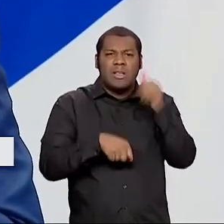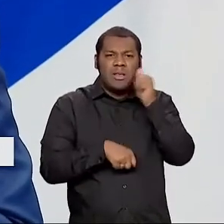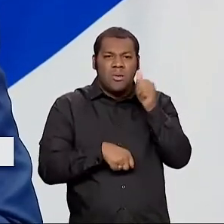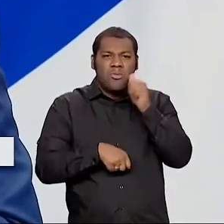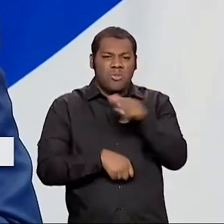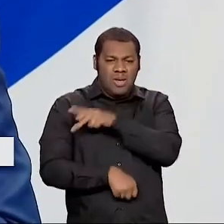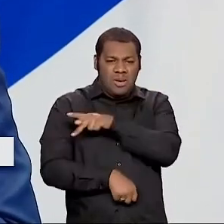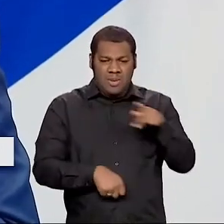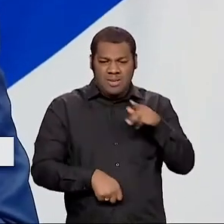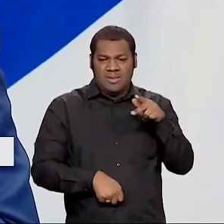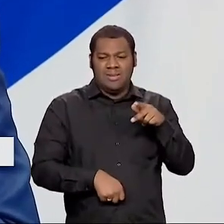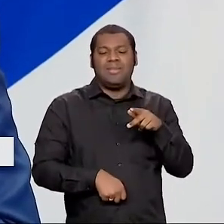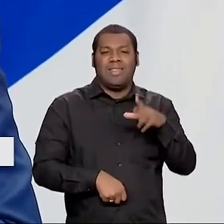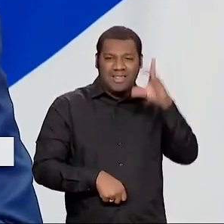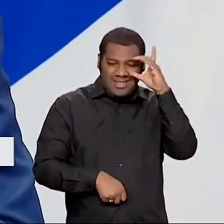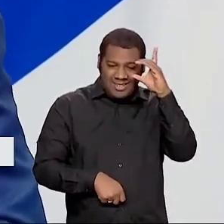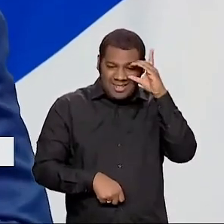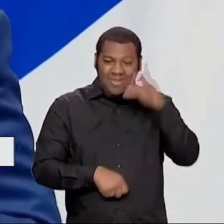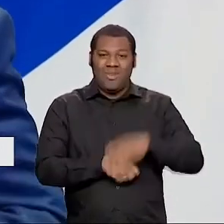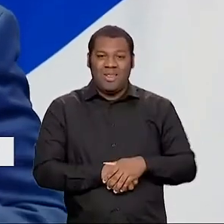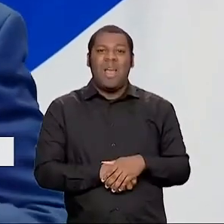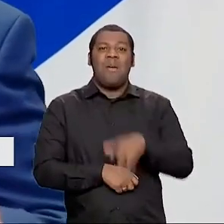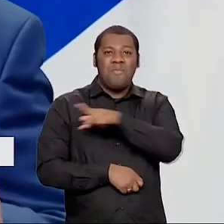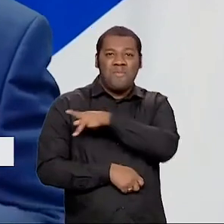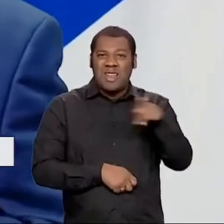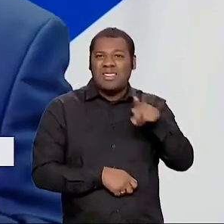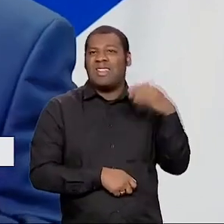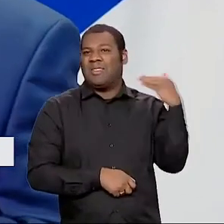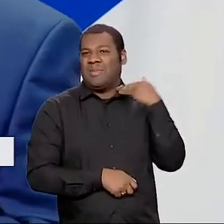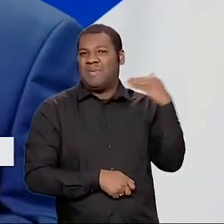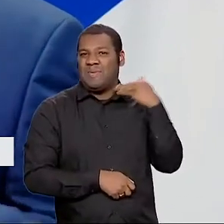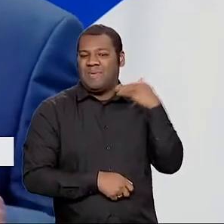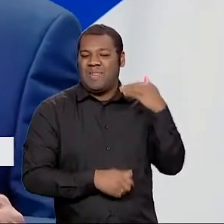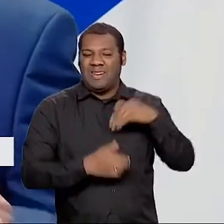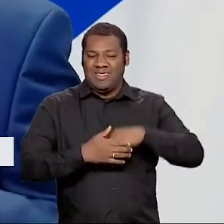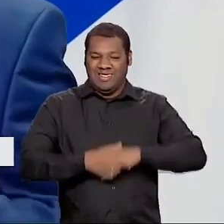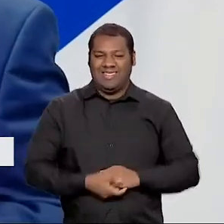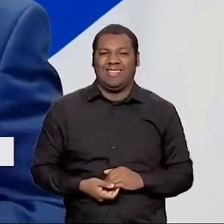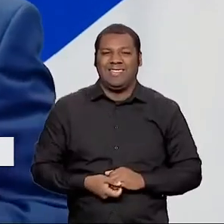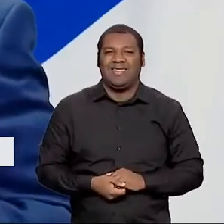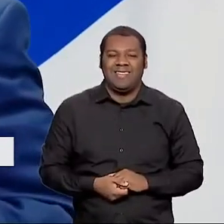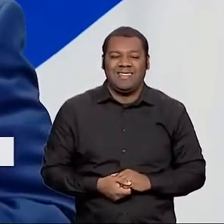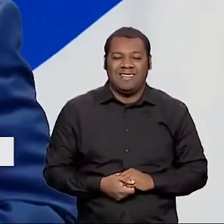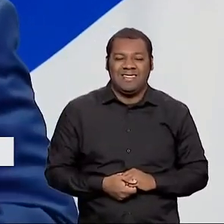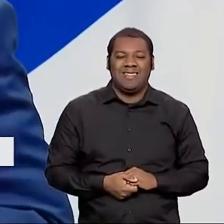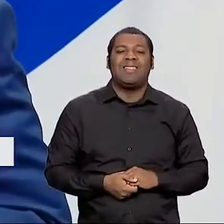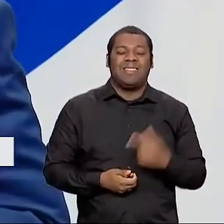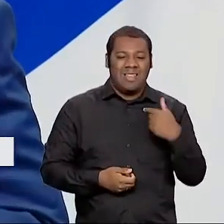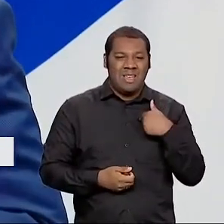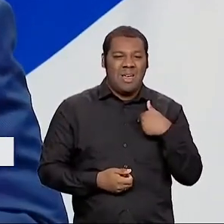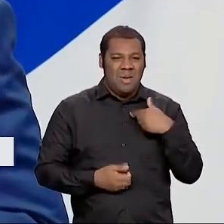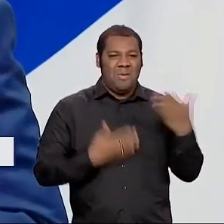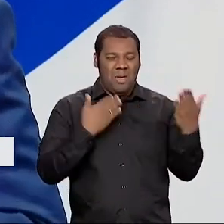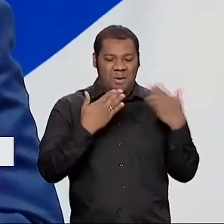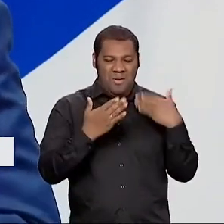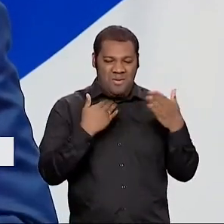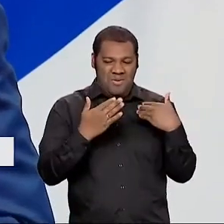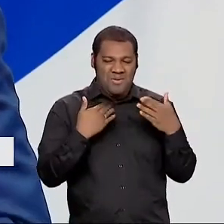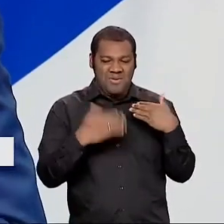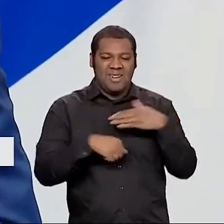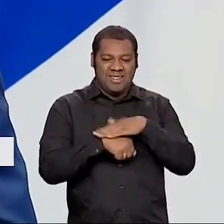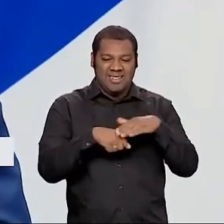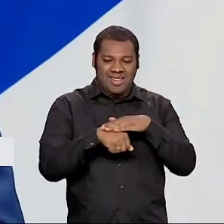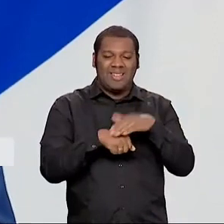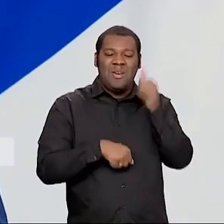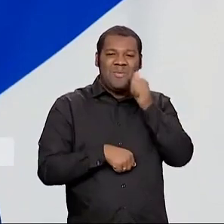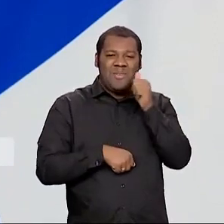uma banqueira muito importante, representando os BRICS, ou seja, achei muito importante. A Dilma